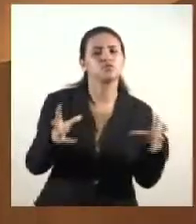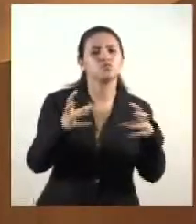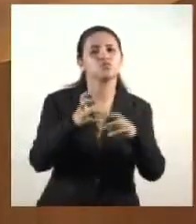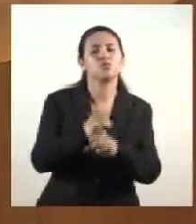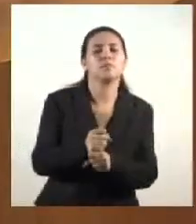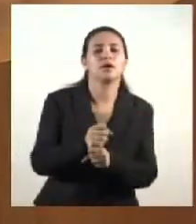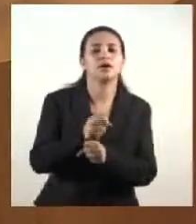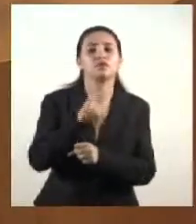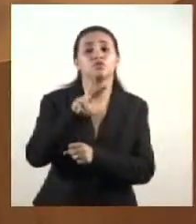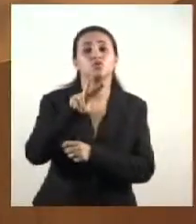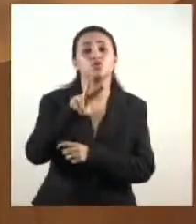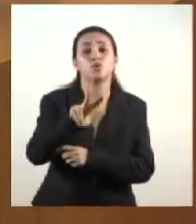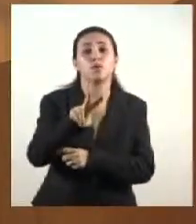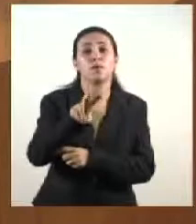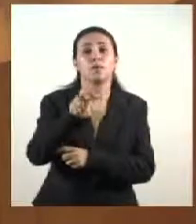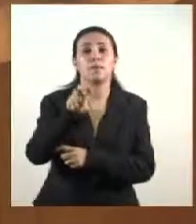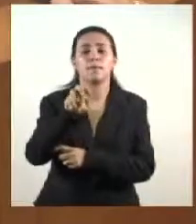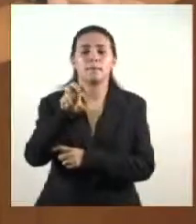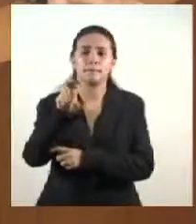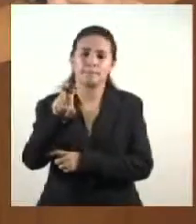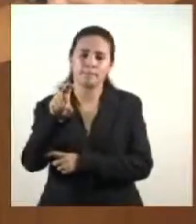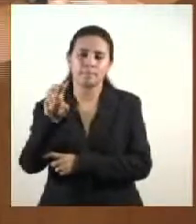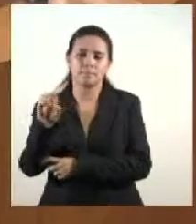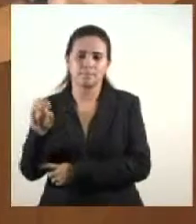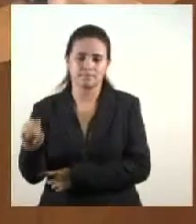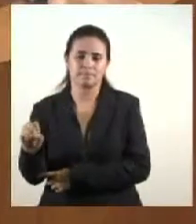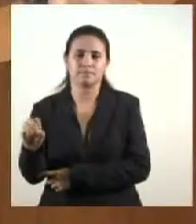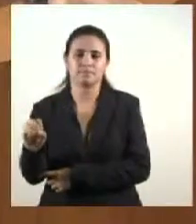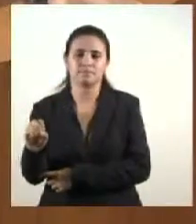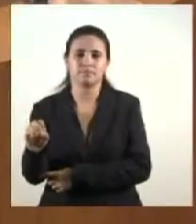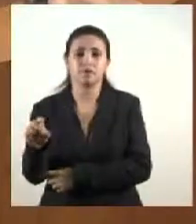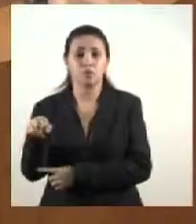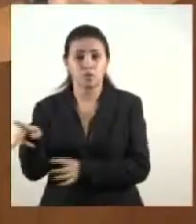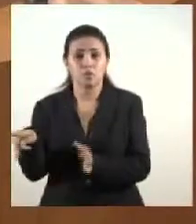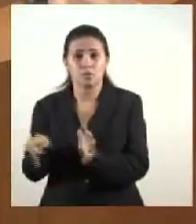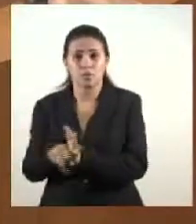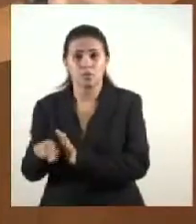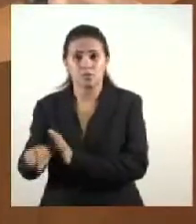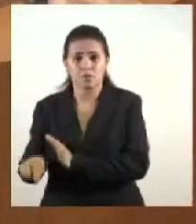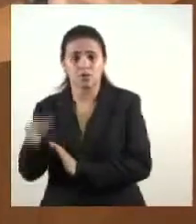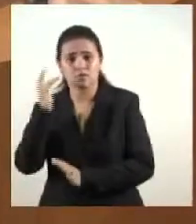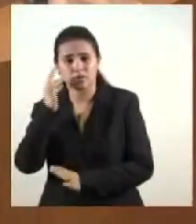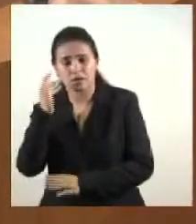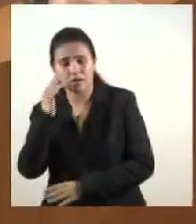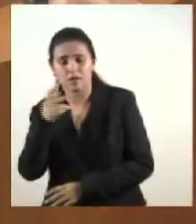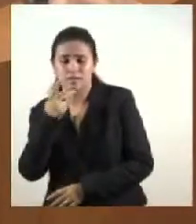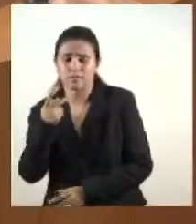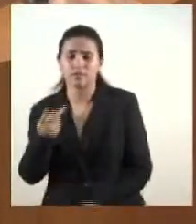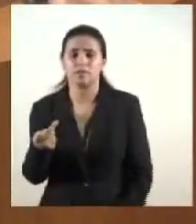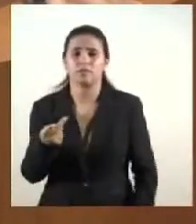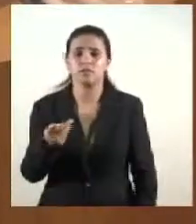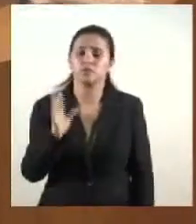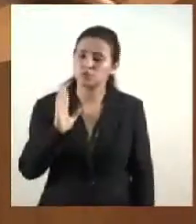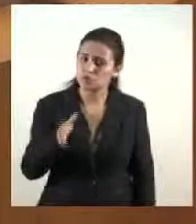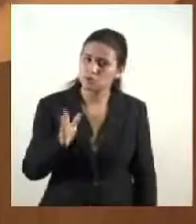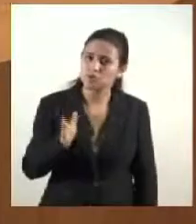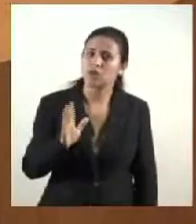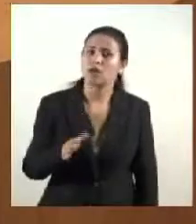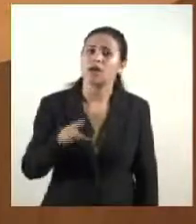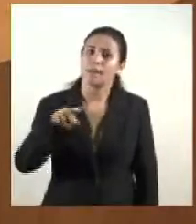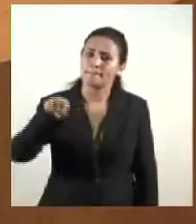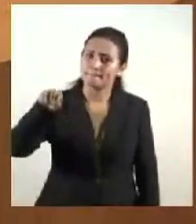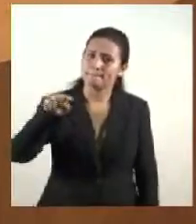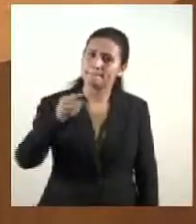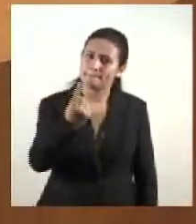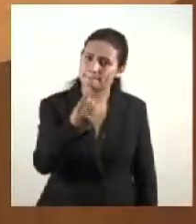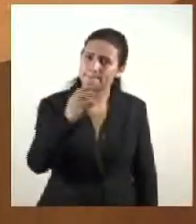entrevista na TVE, na Rede Brasil, foi ele, que disse que já estava em andamento, papá, toda a dificuldade que